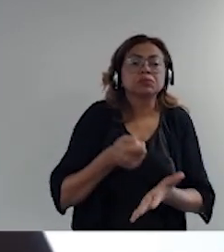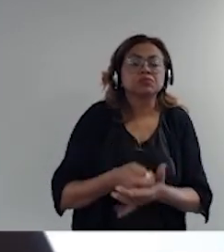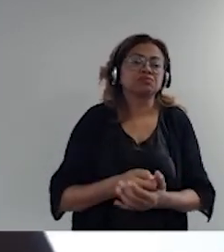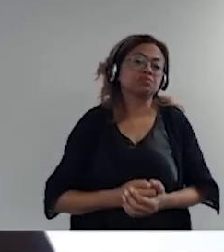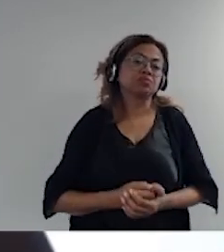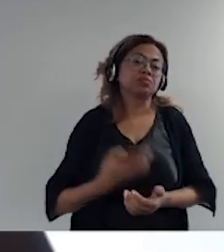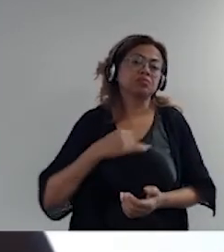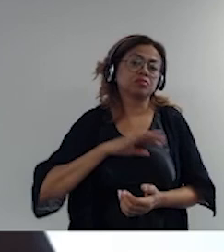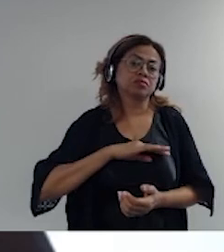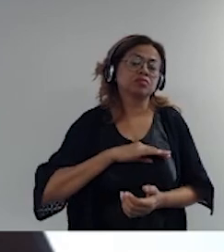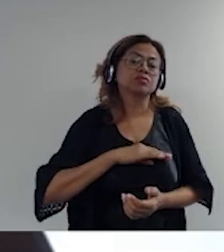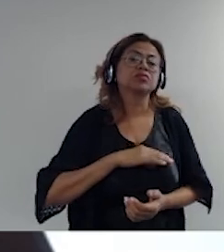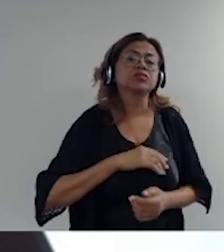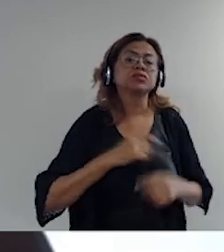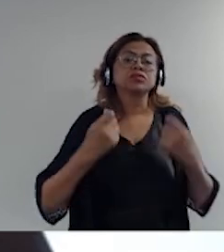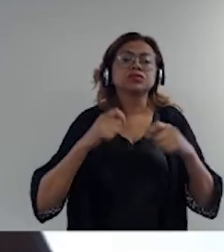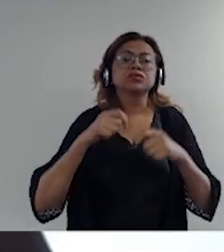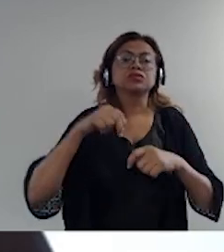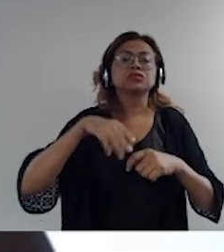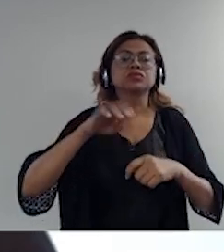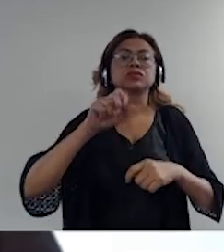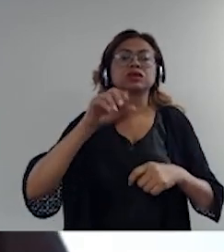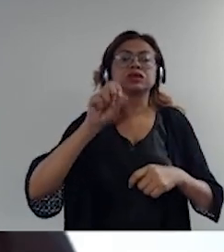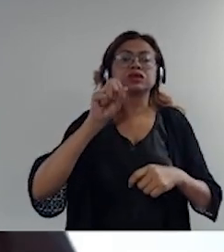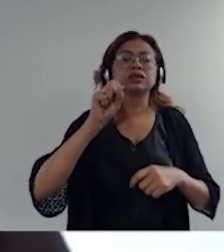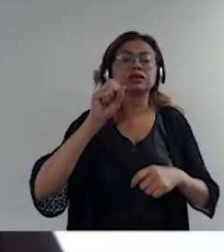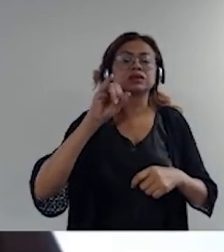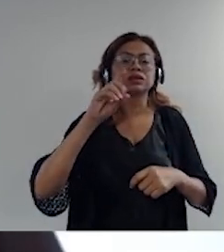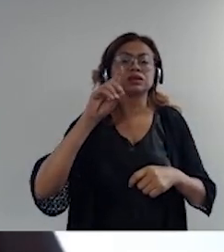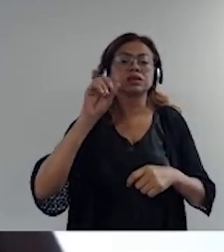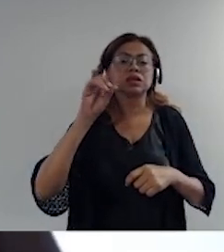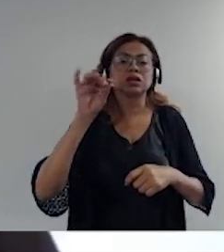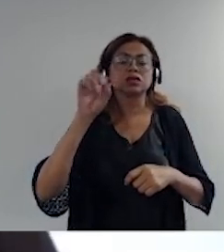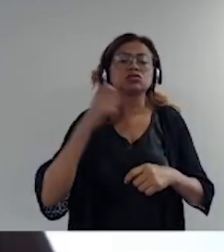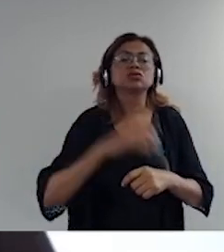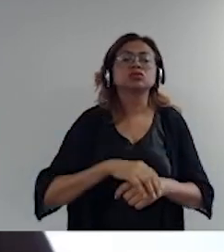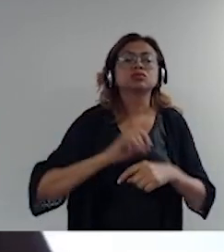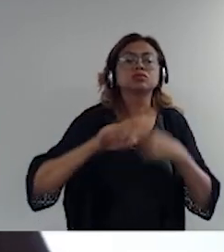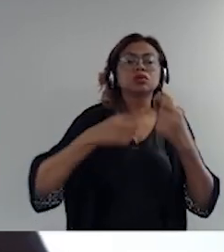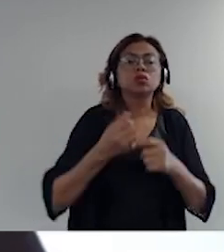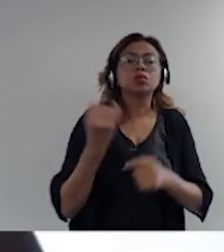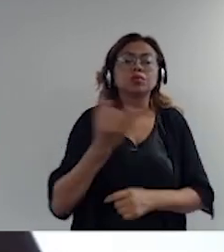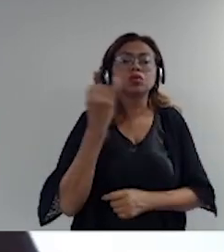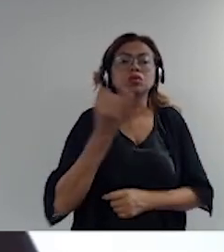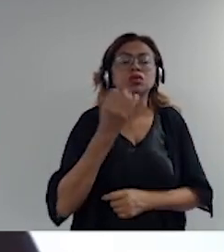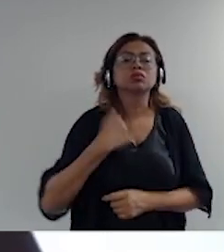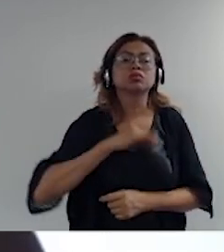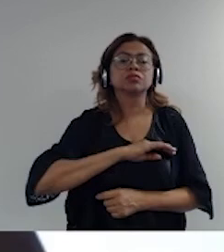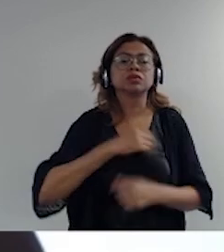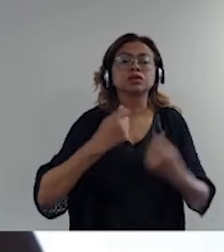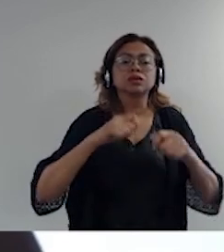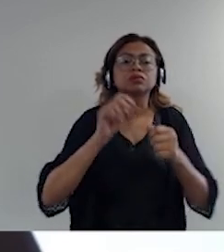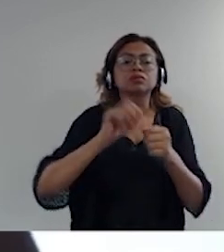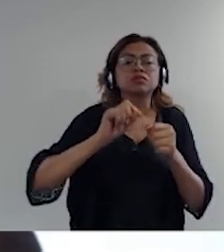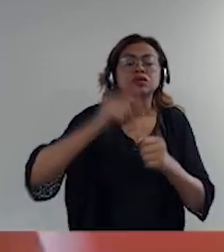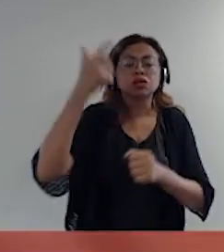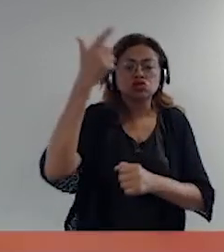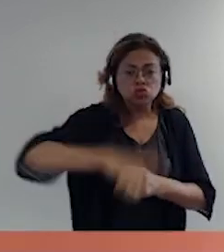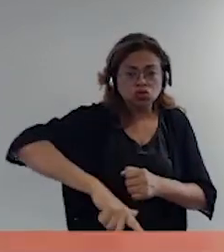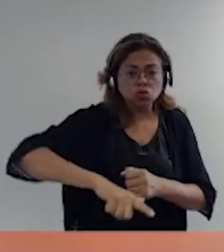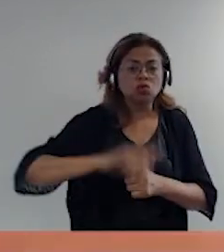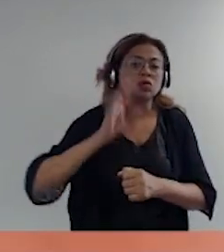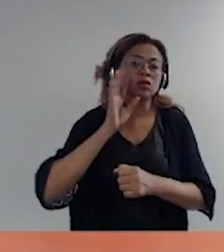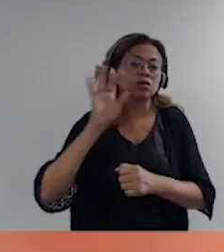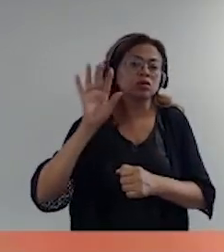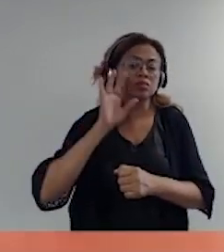que numa situação de necessidade tão importante é que nós temos uma oportunidade de fazer, de novo, essa reflexão. E um outro ponto,